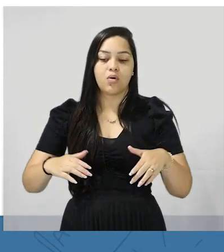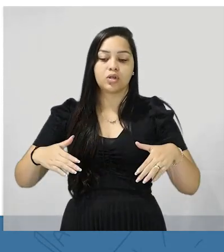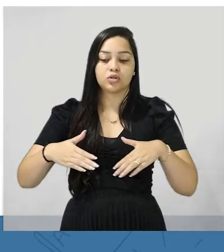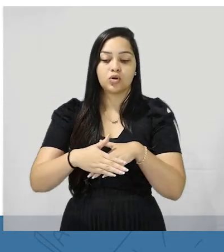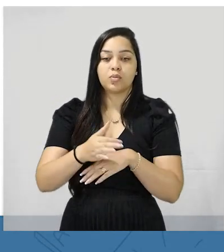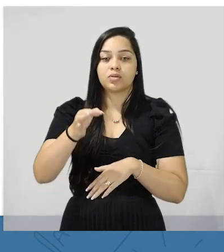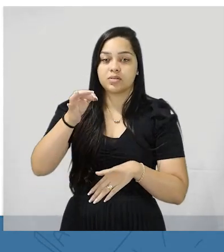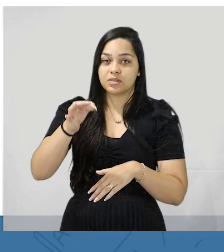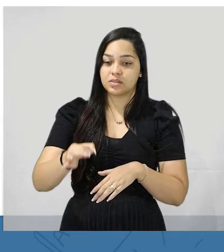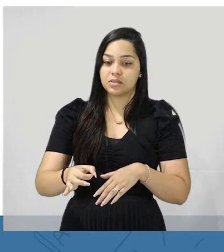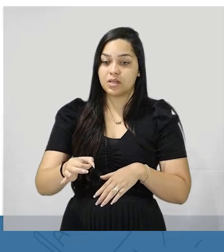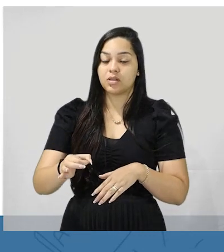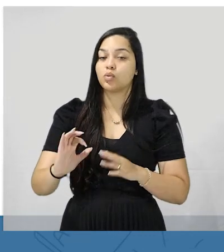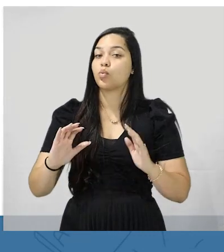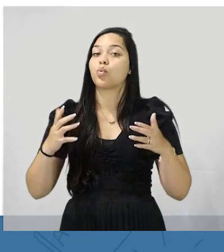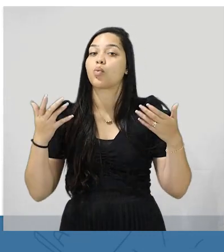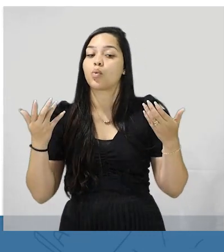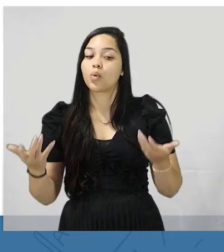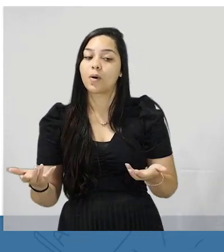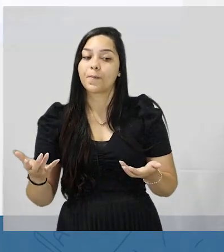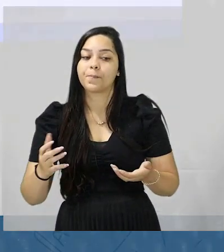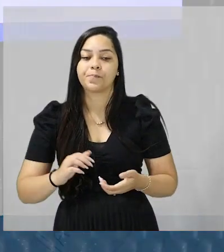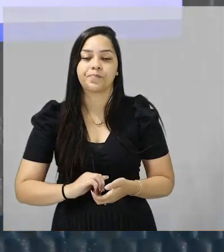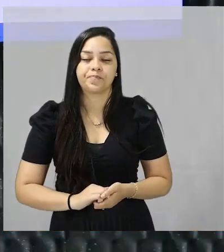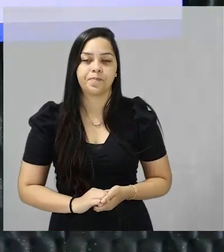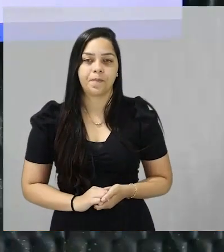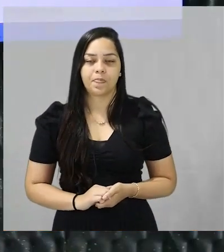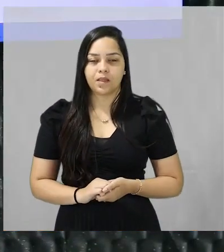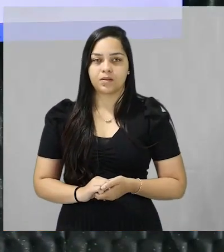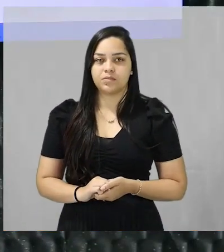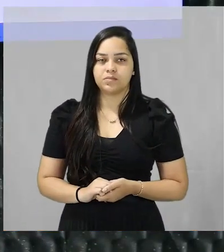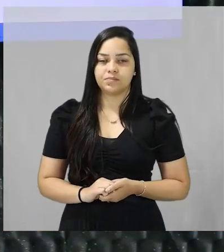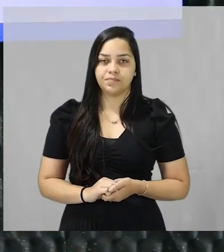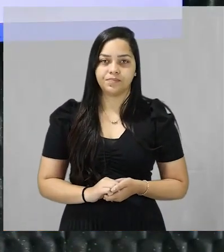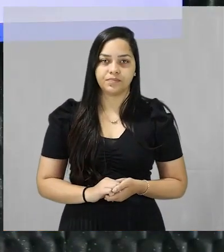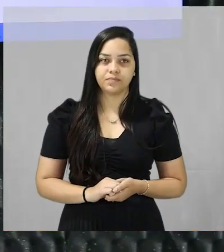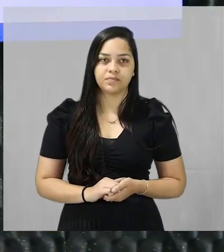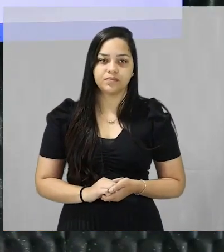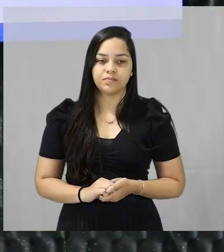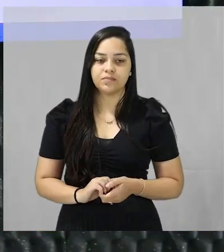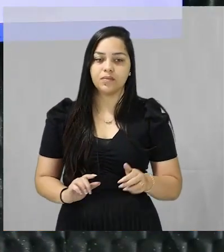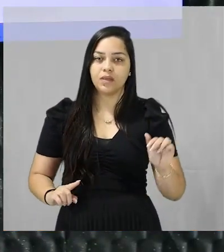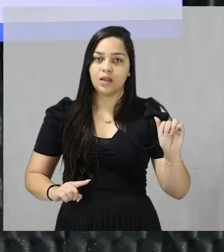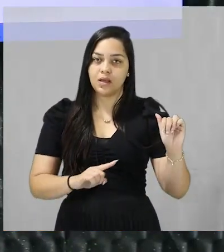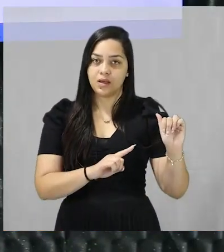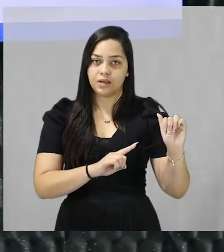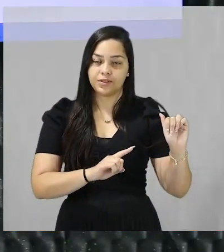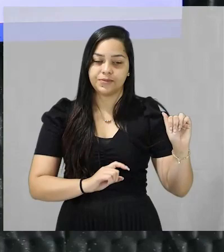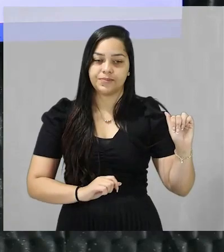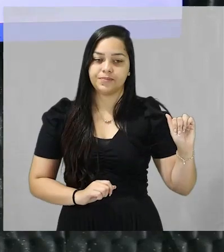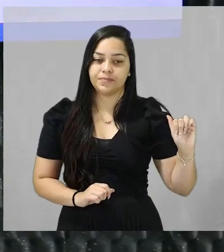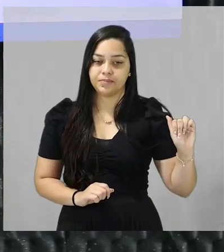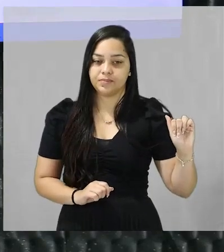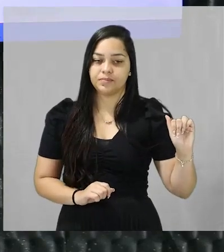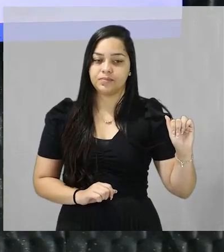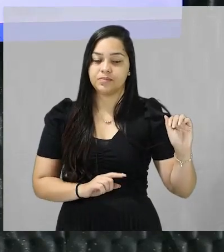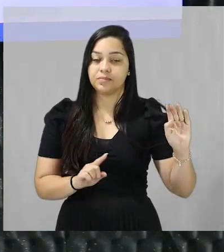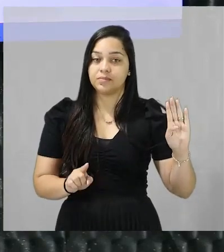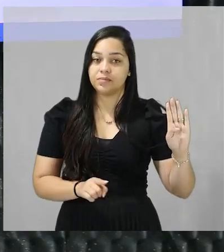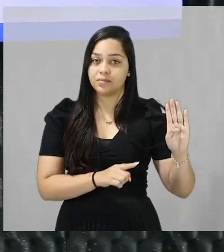aqui nós temos a imagem, seu isômero correto será propanoato de